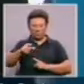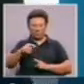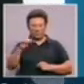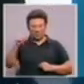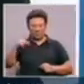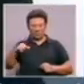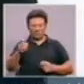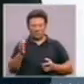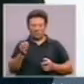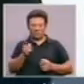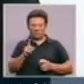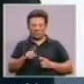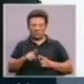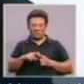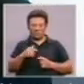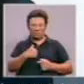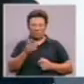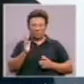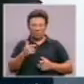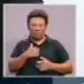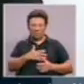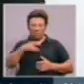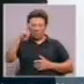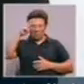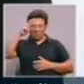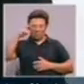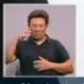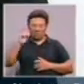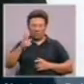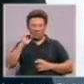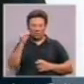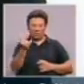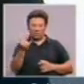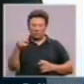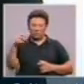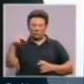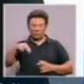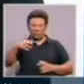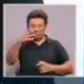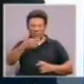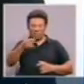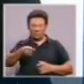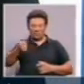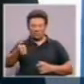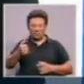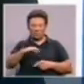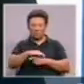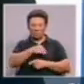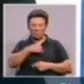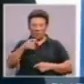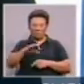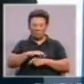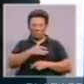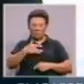assim foi um ataque preciso chegar a esse ponto foi no dia dois de junho 1995 o